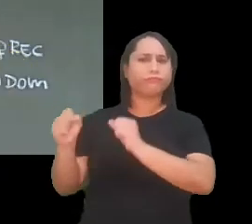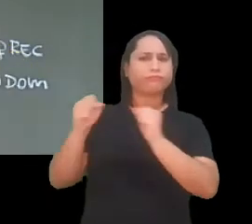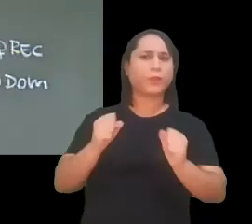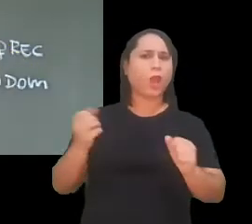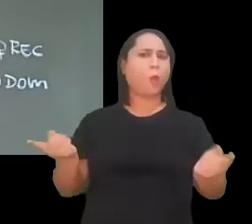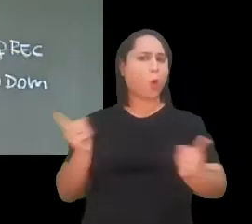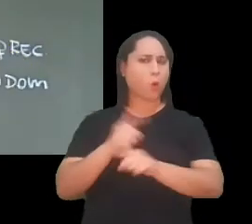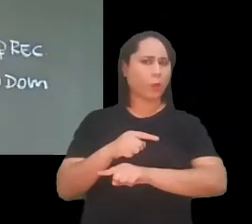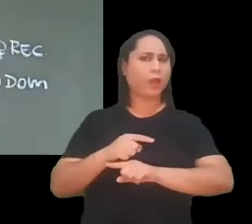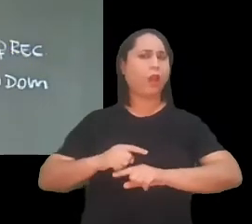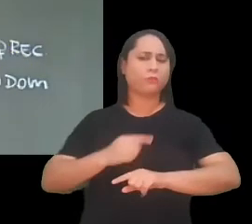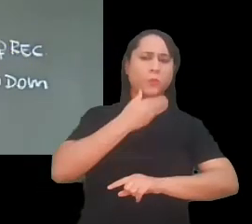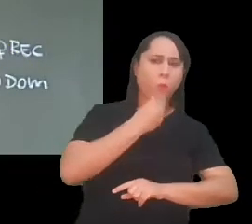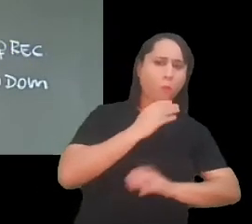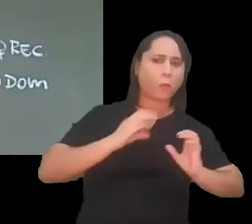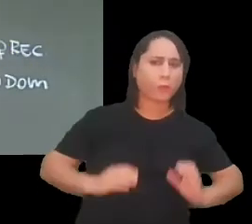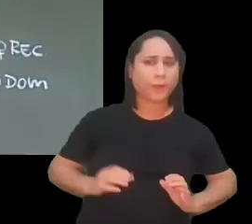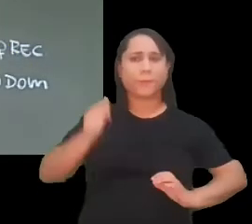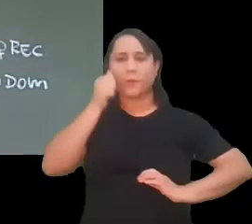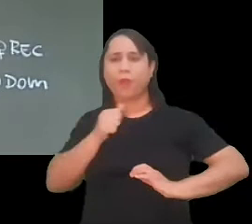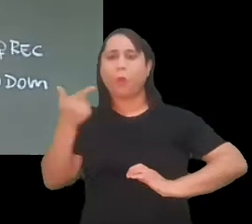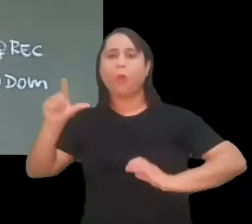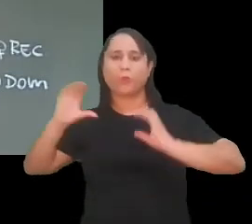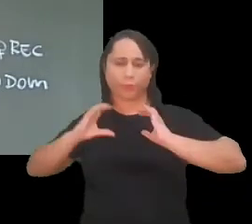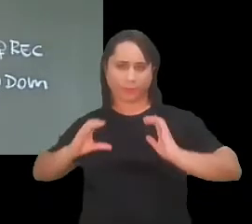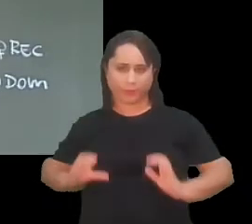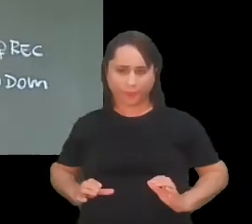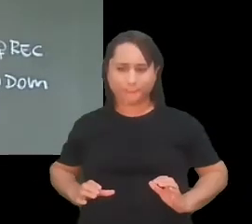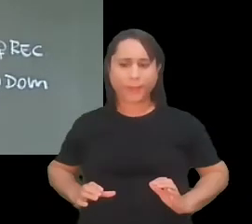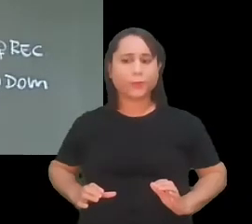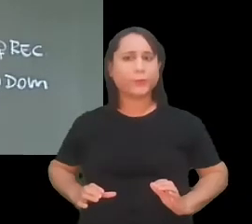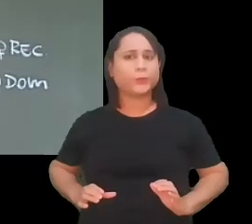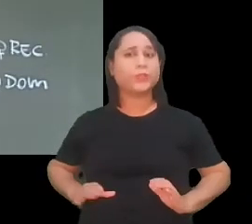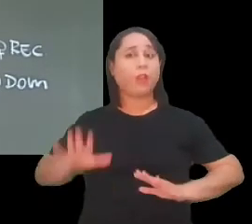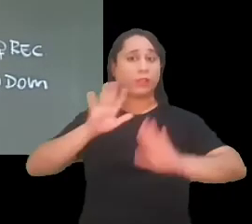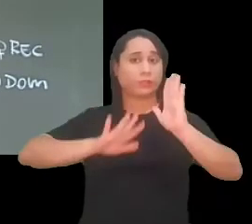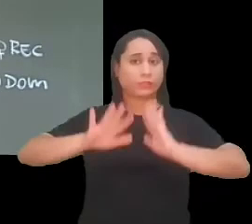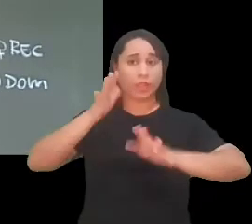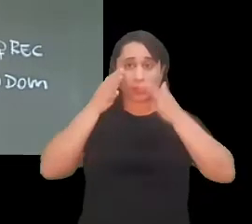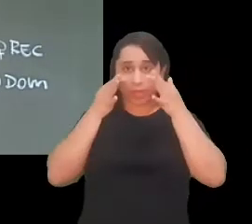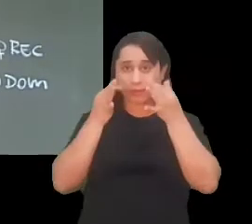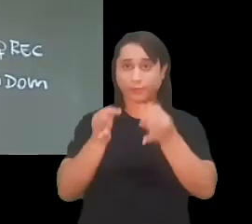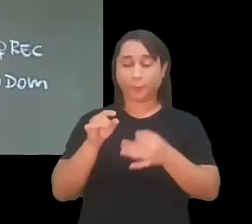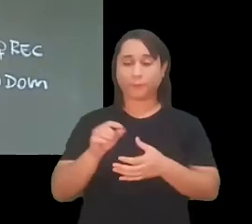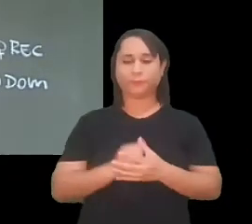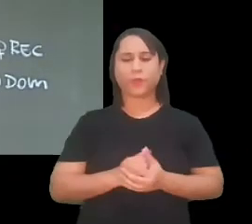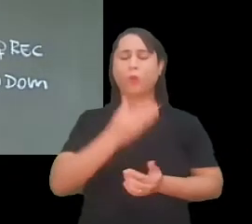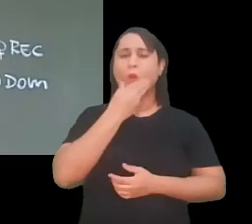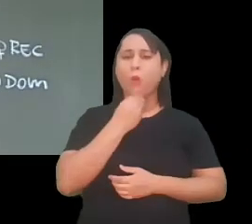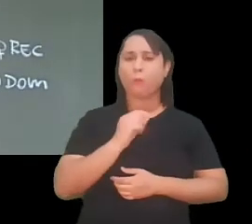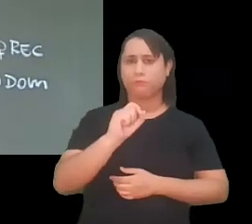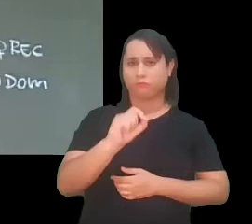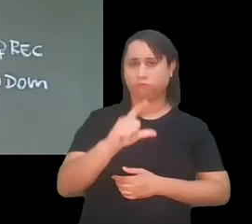dominante. Perfeito? Então, vamos lá. Tenha em mente isso aqui. Um cara Czão. Opa, o Czão, que